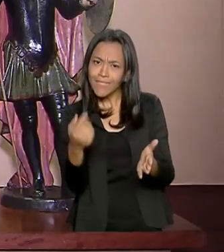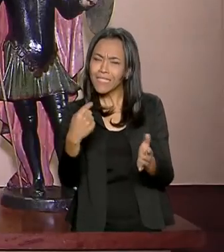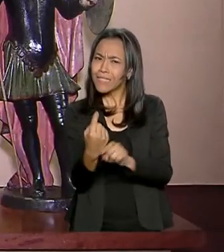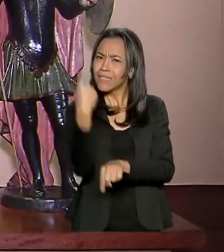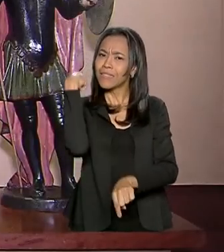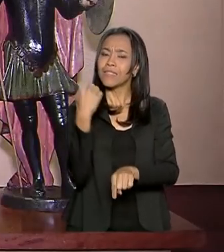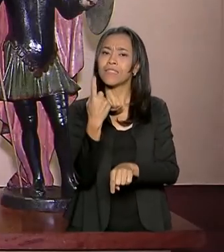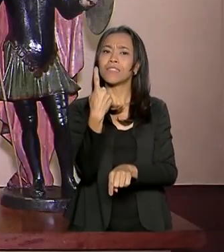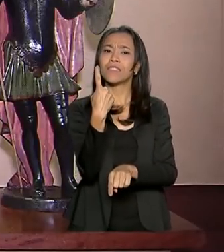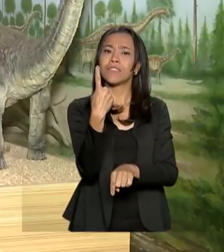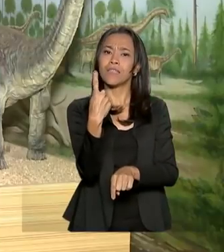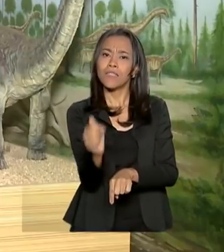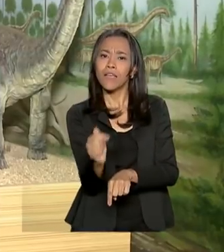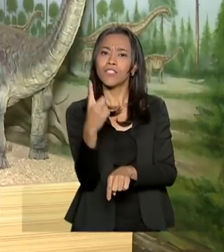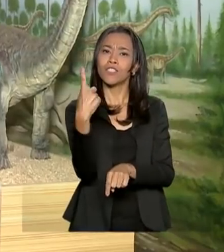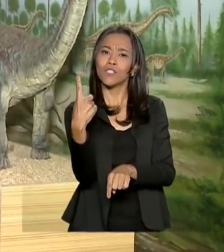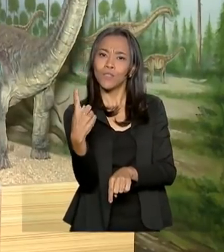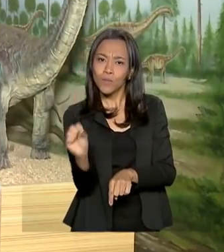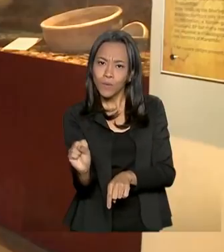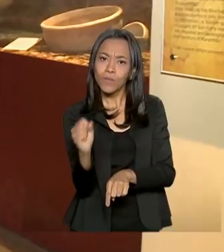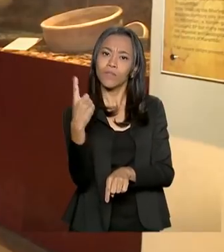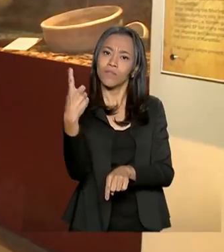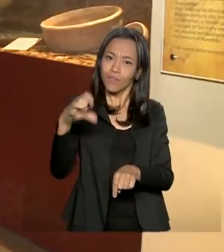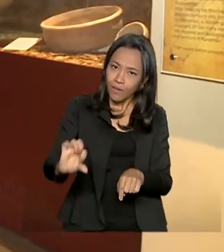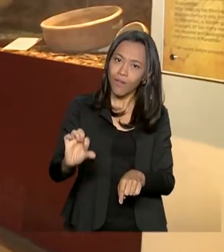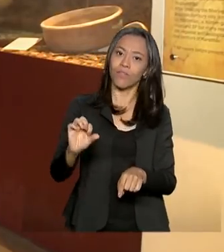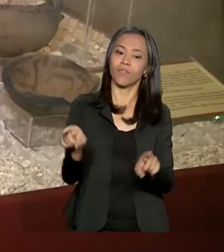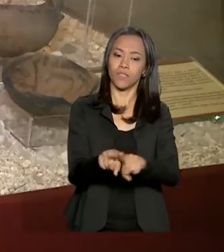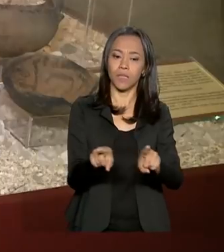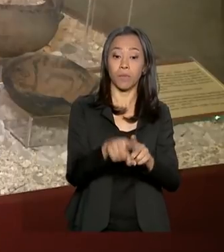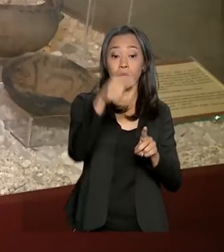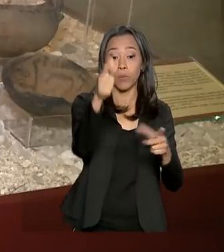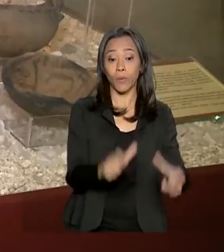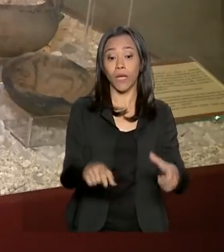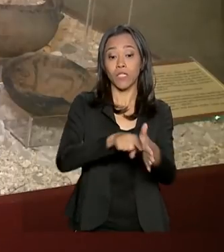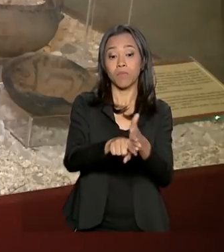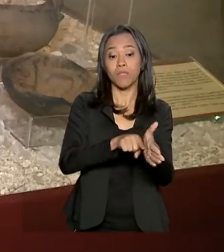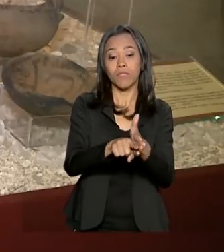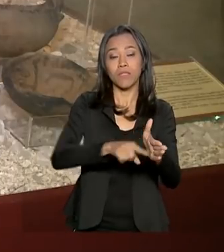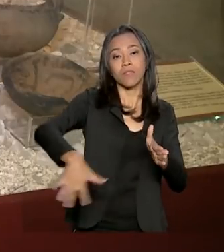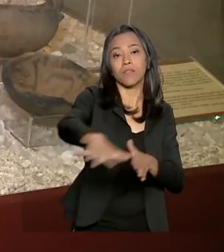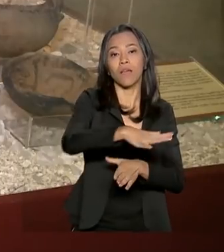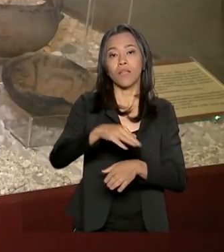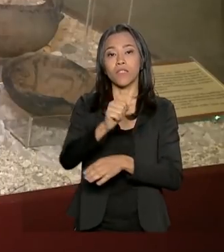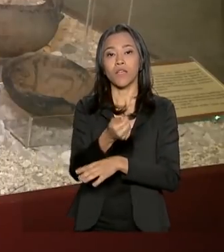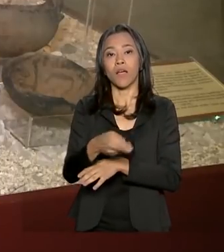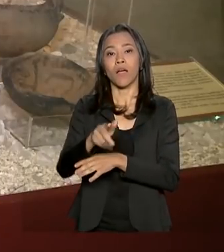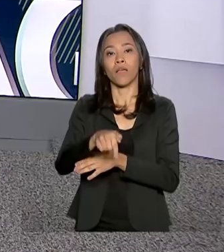XVIII e XIX, e o Centro de Pesquisa de História Natural e Arqueologia.